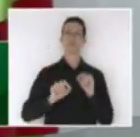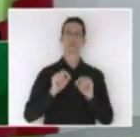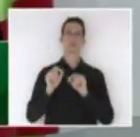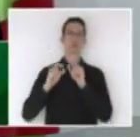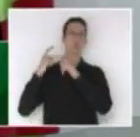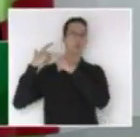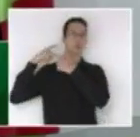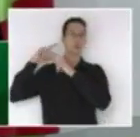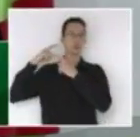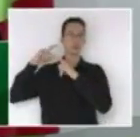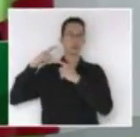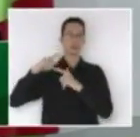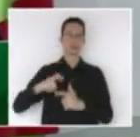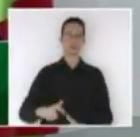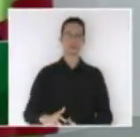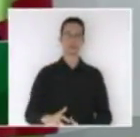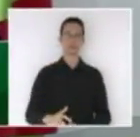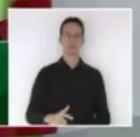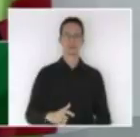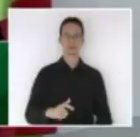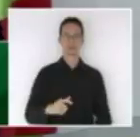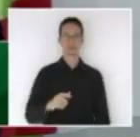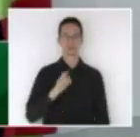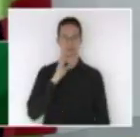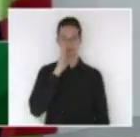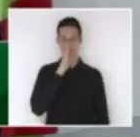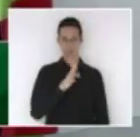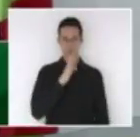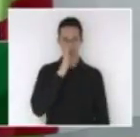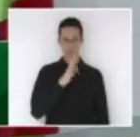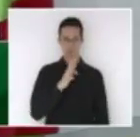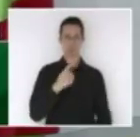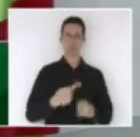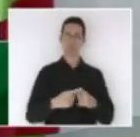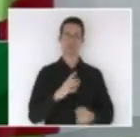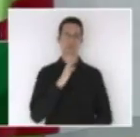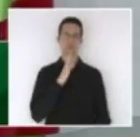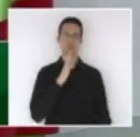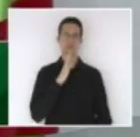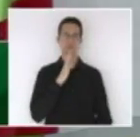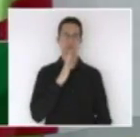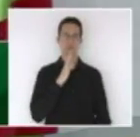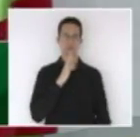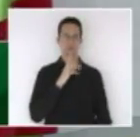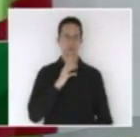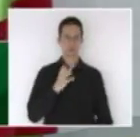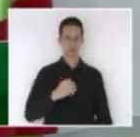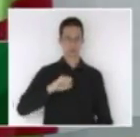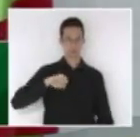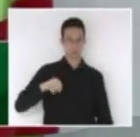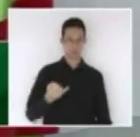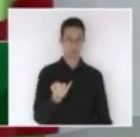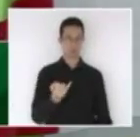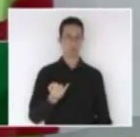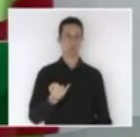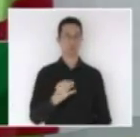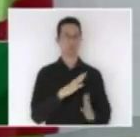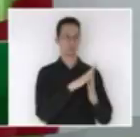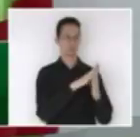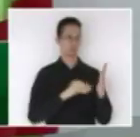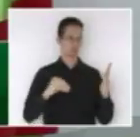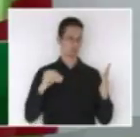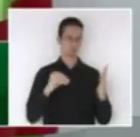critica, sem conhecer a verdade. E nesta oportunidade, parafraseando os doutores,